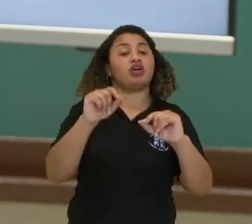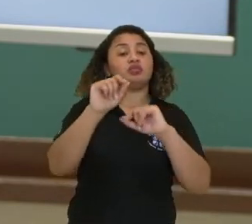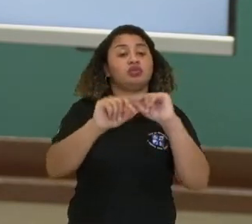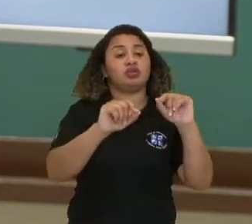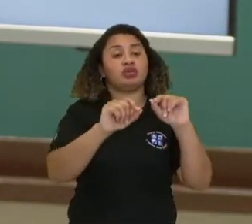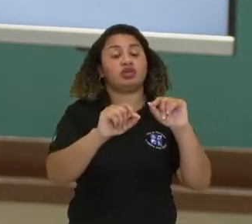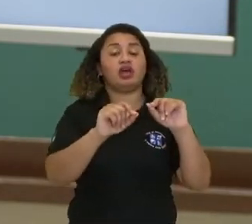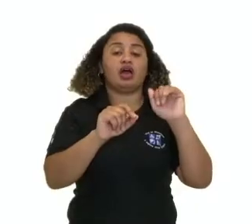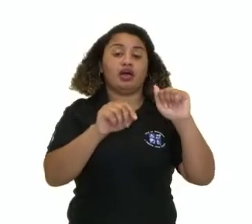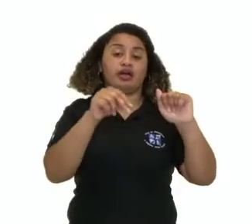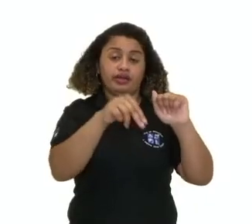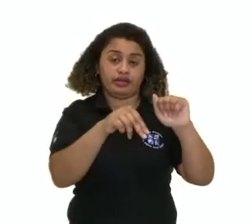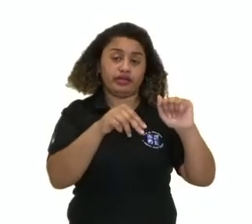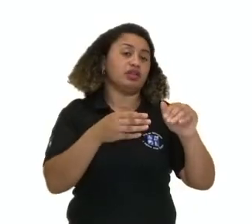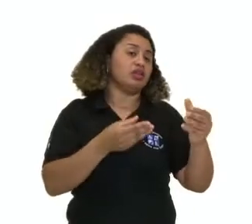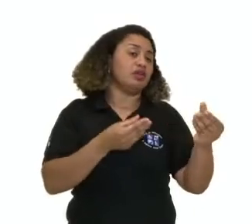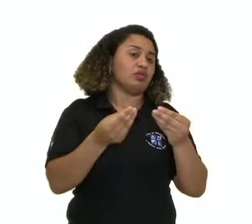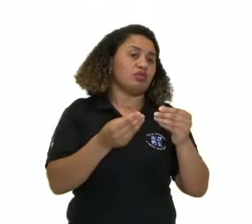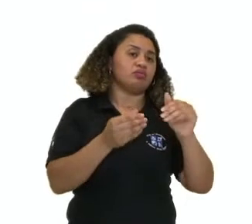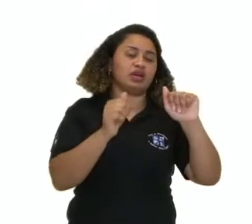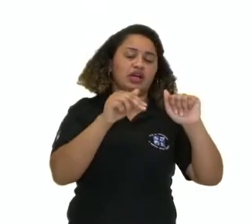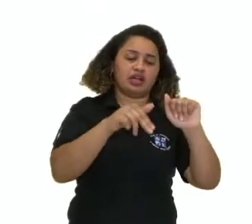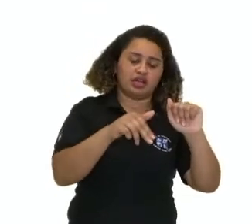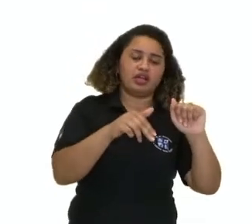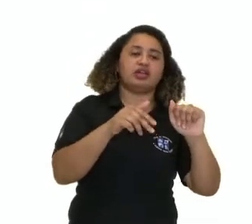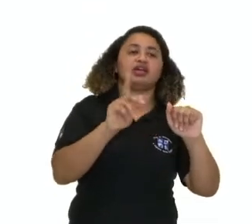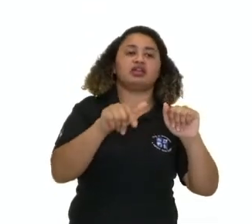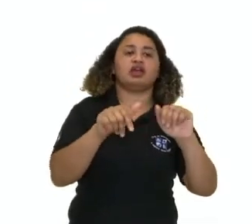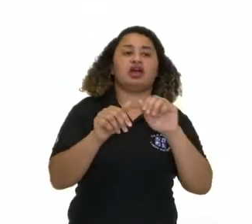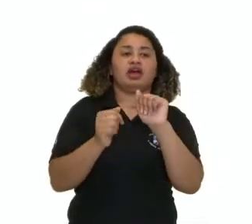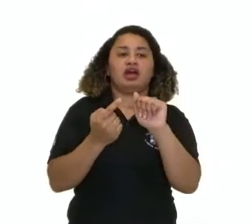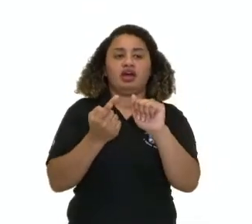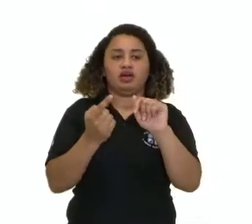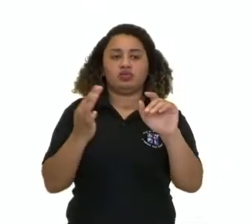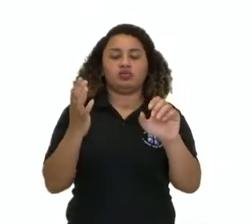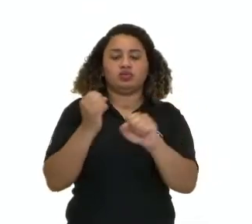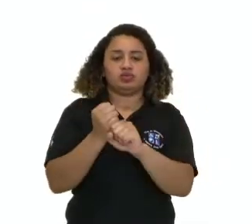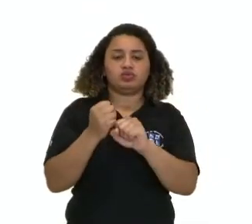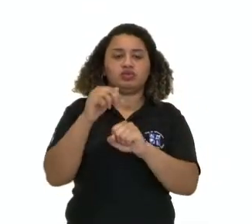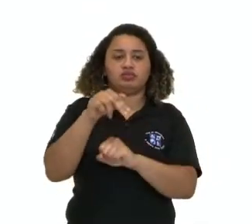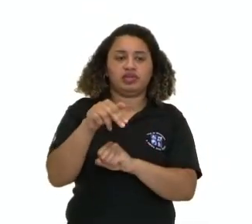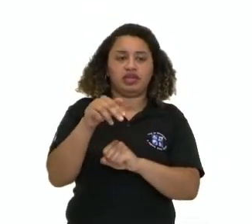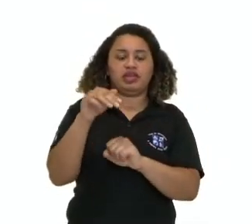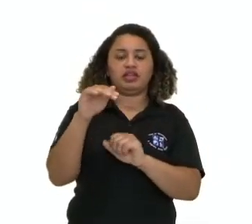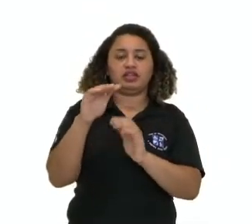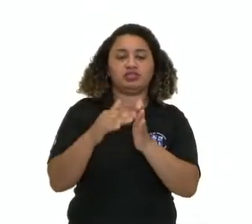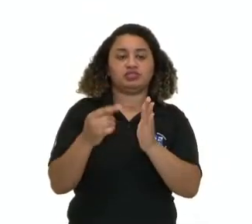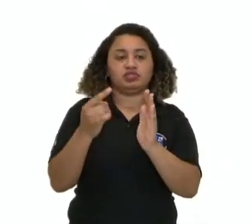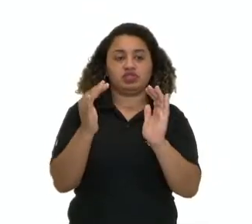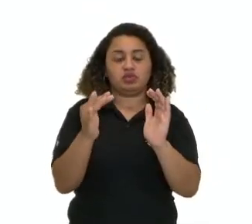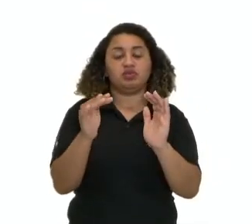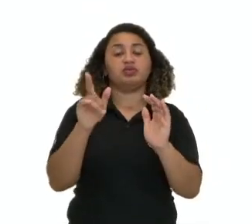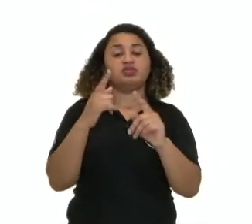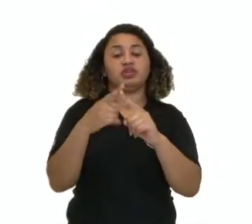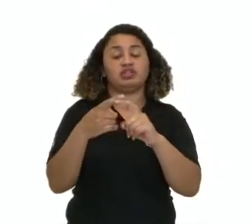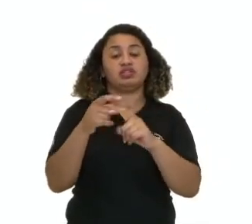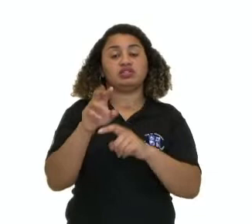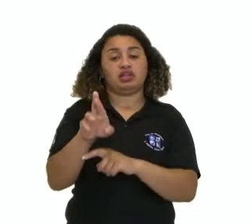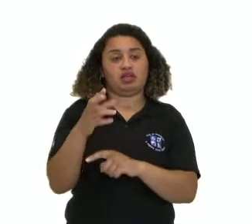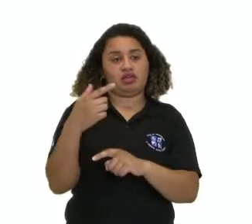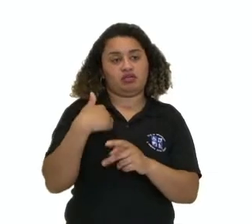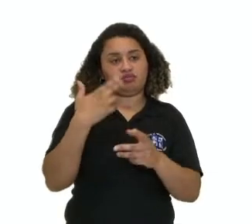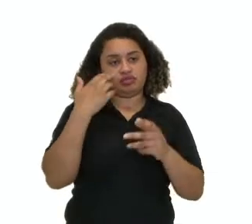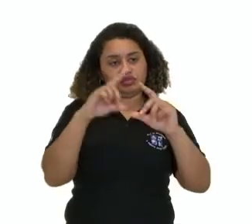PA, que é essa daqui. AN igual A1 mais N menos 1 vezes